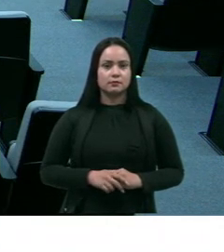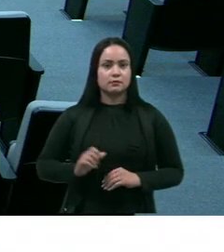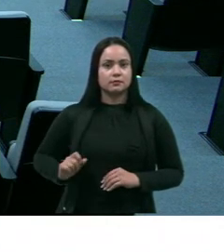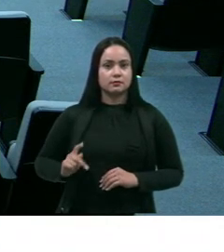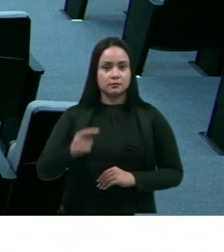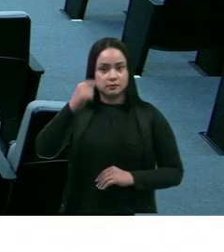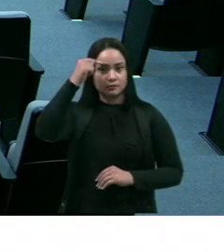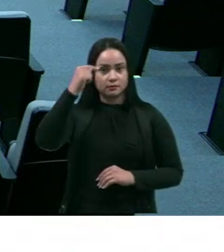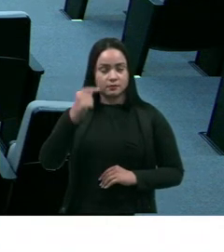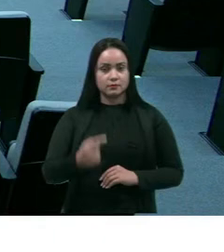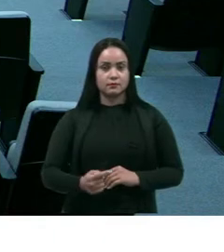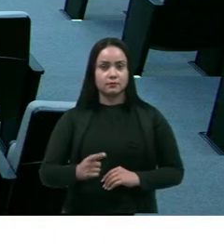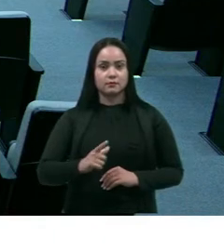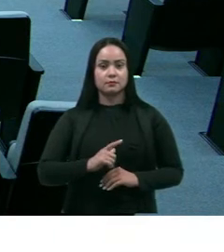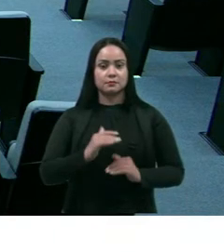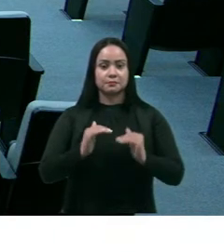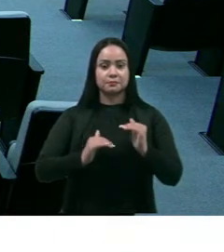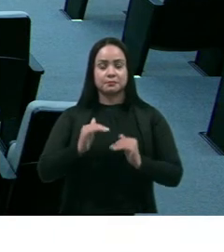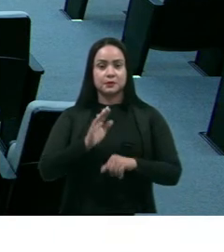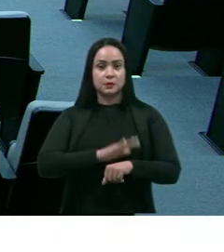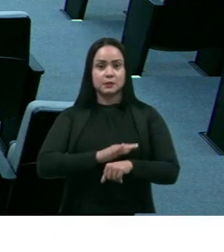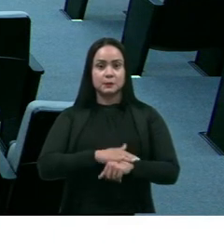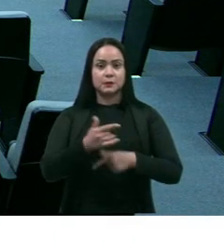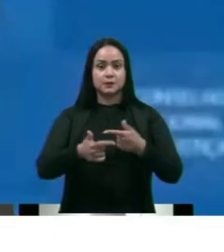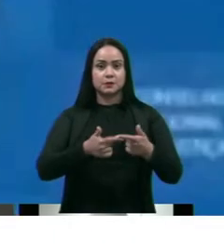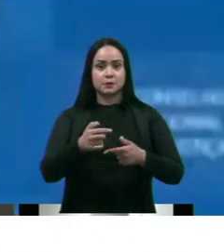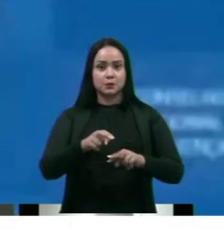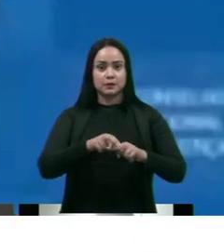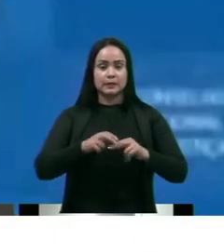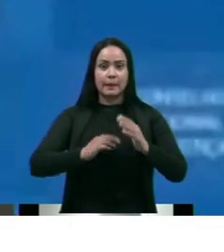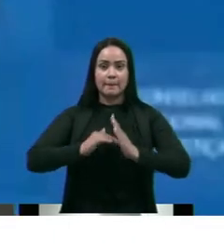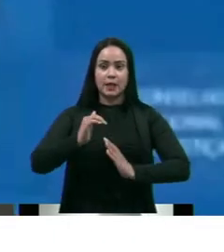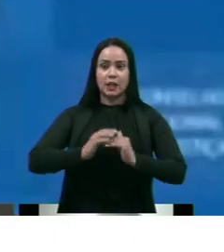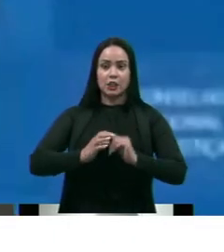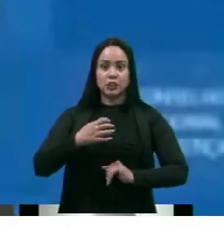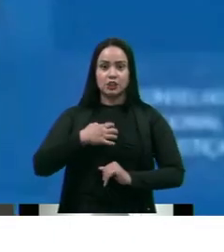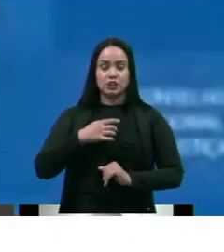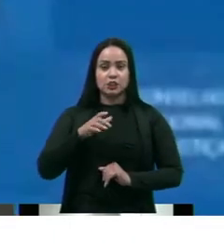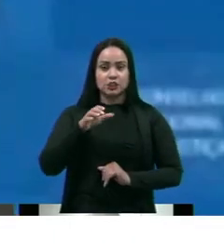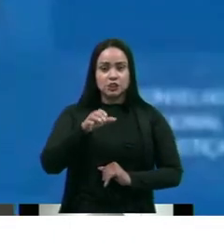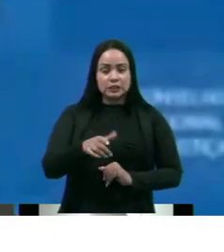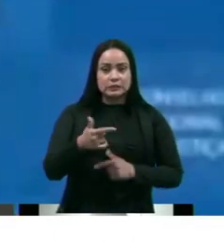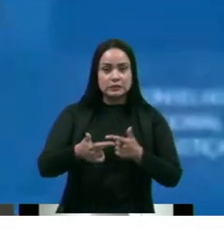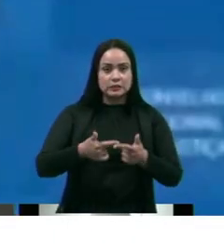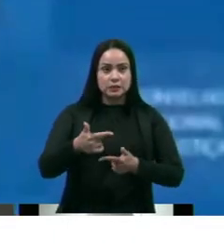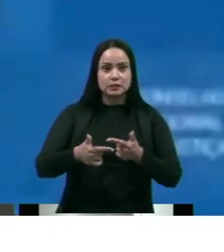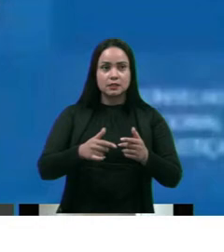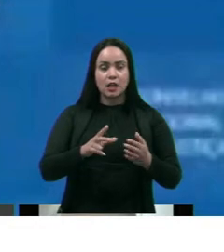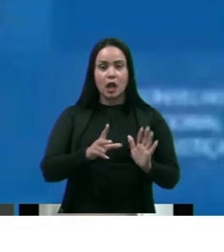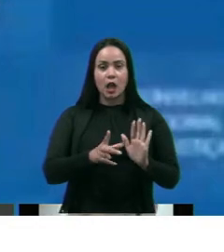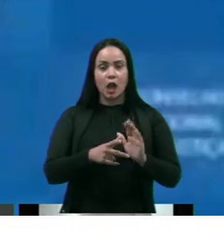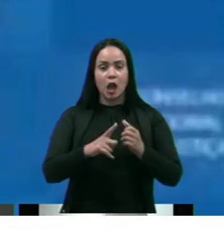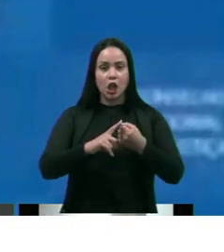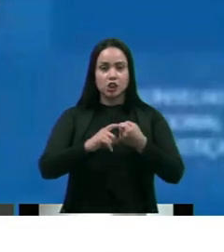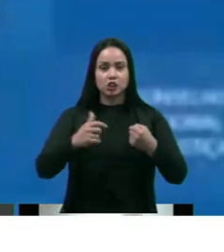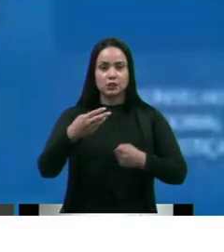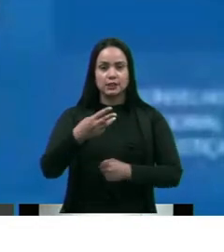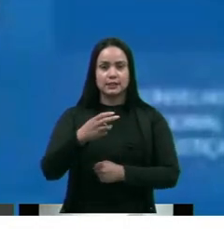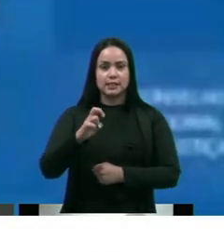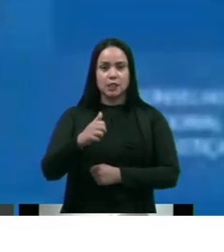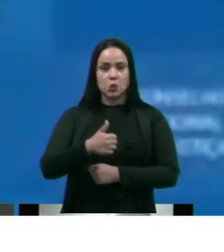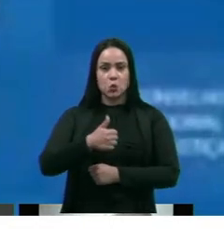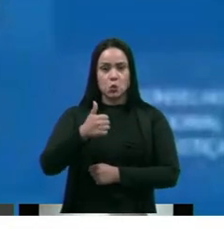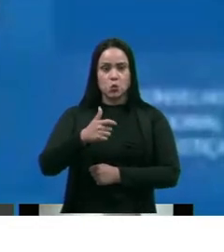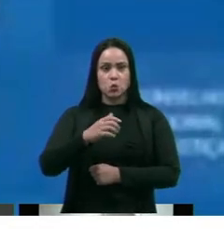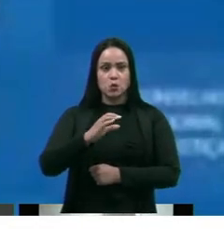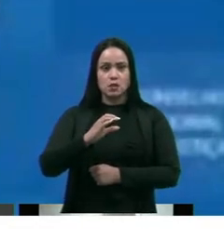Aposentadoria compulsória com vencimentos proporcionais ao tempo de serviço em razão da prática de condutas violadoras dos deveres incestos no artigo 35.1 da